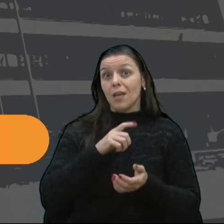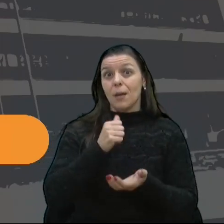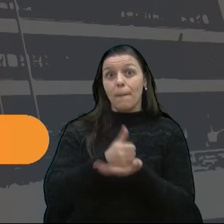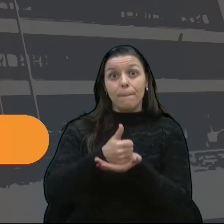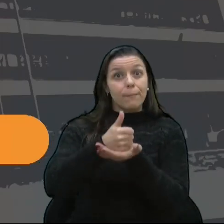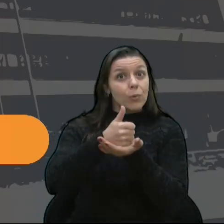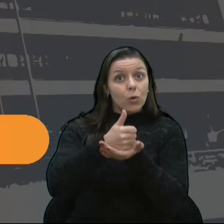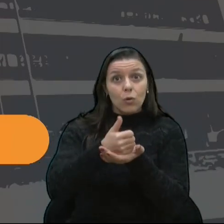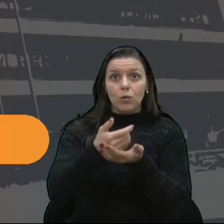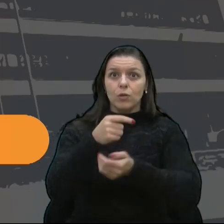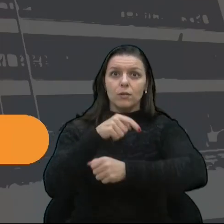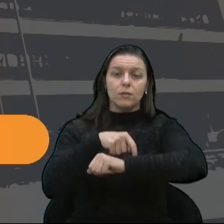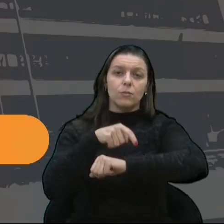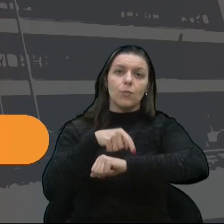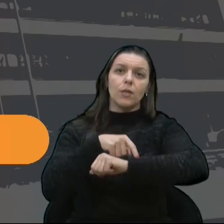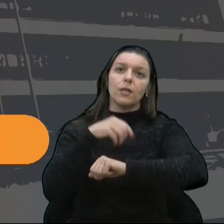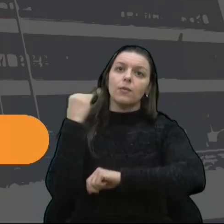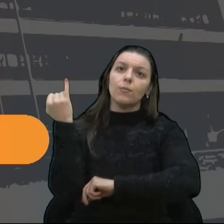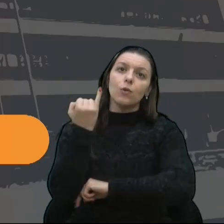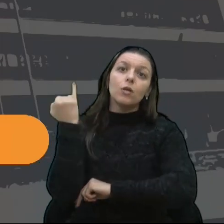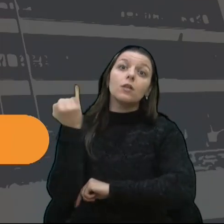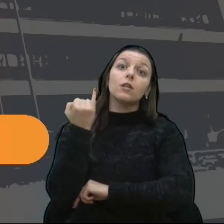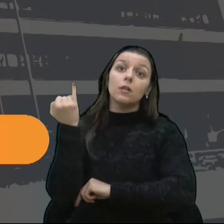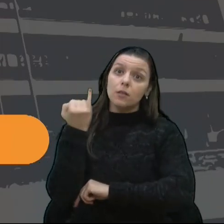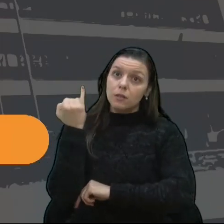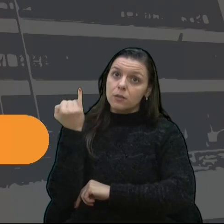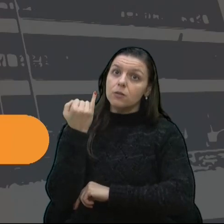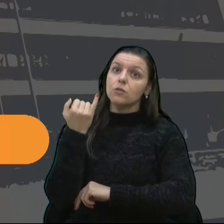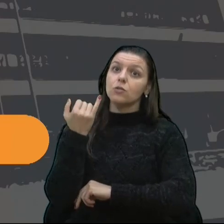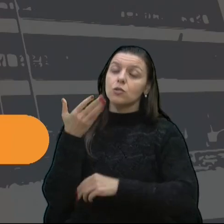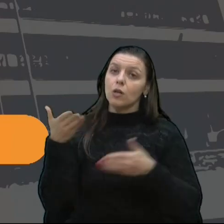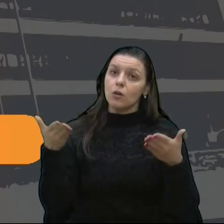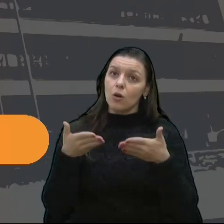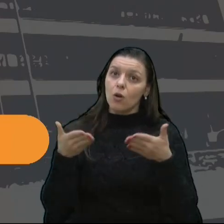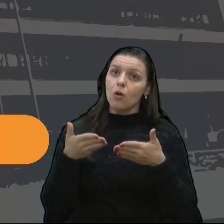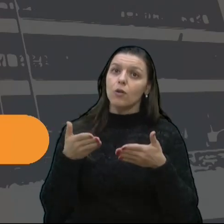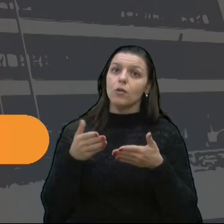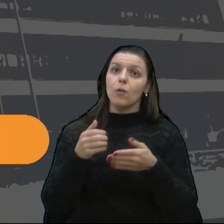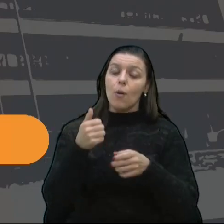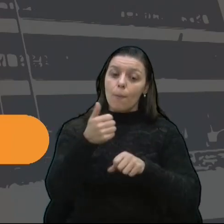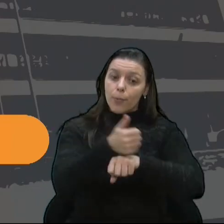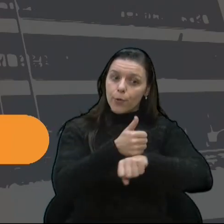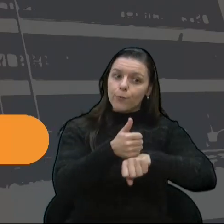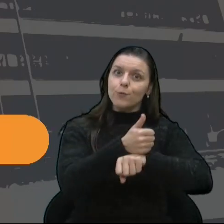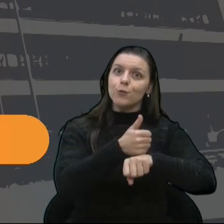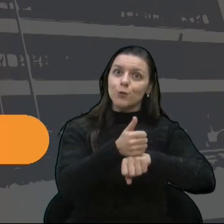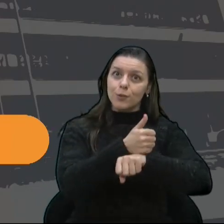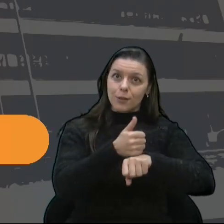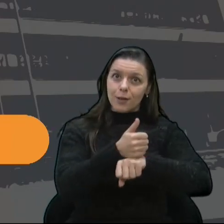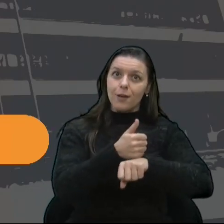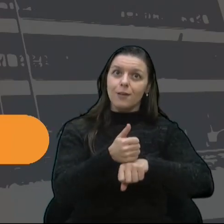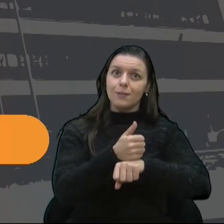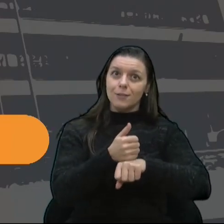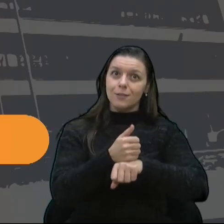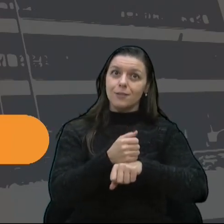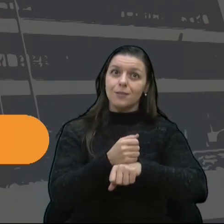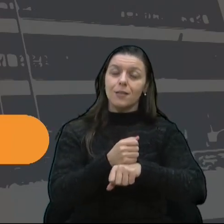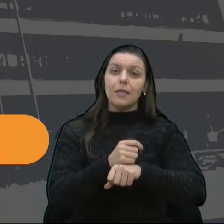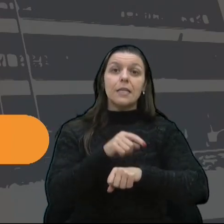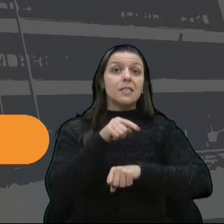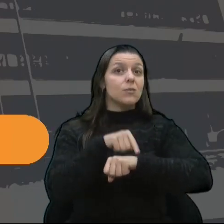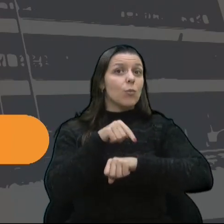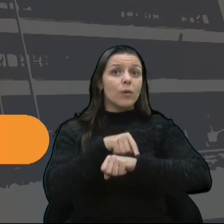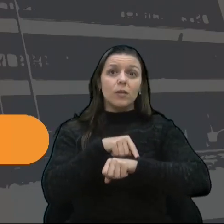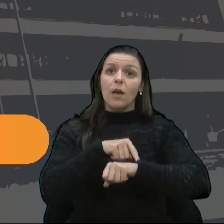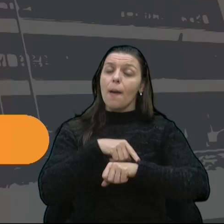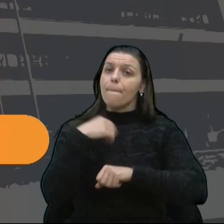apoio nesse momento, então é importante que, como profissionais de comunicação, entendendo esse cenário que a gente vive hoje em dia,